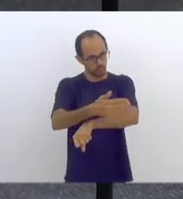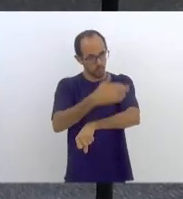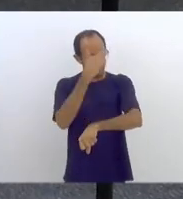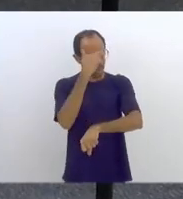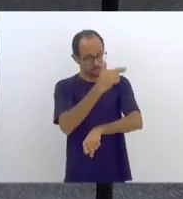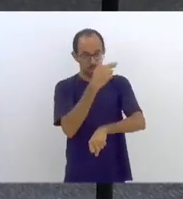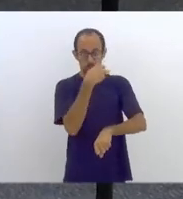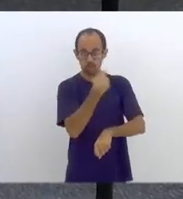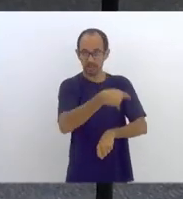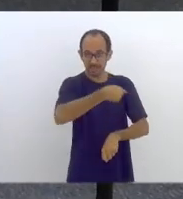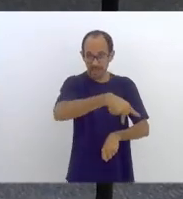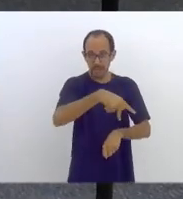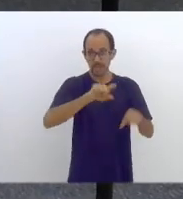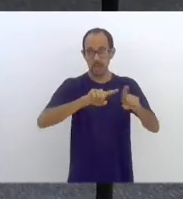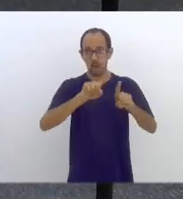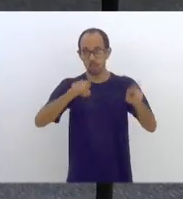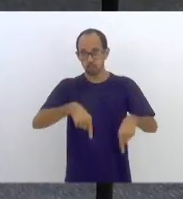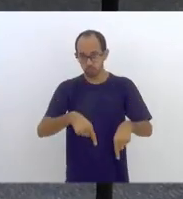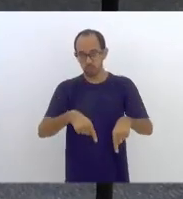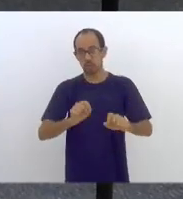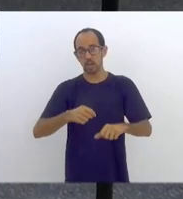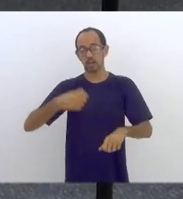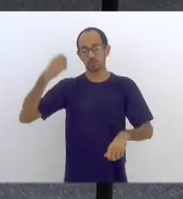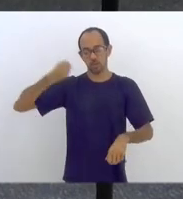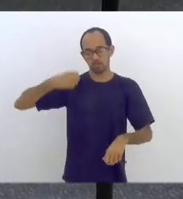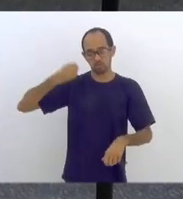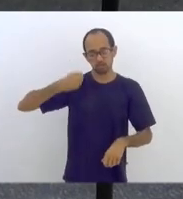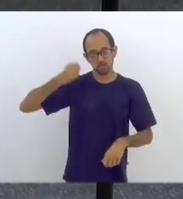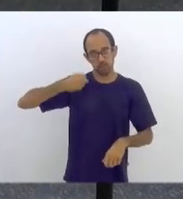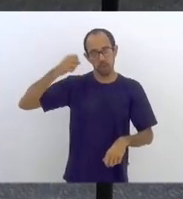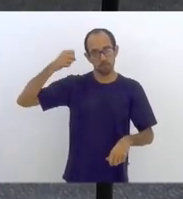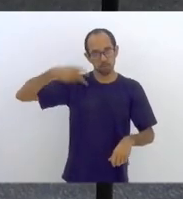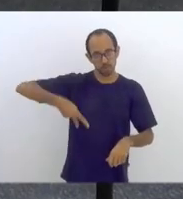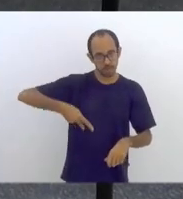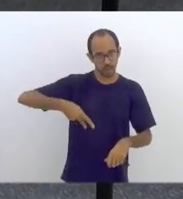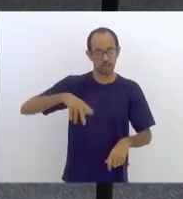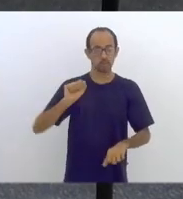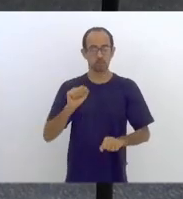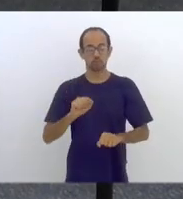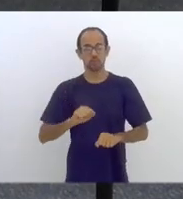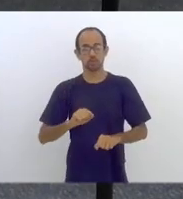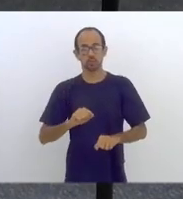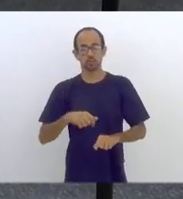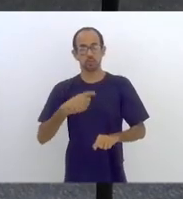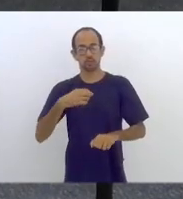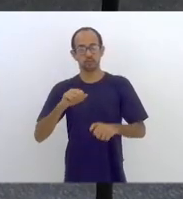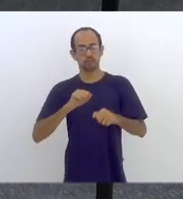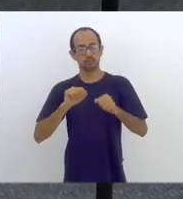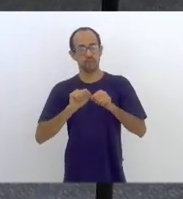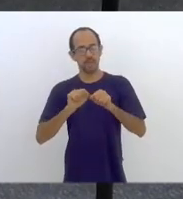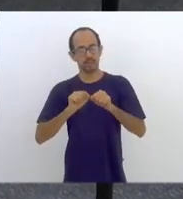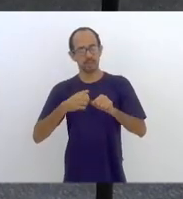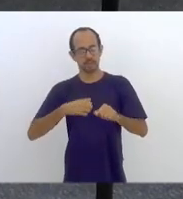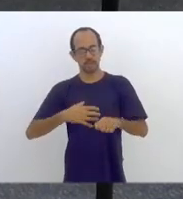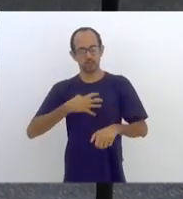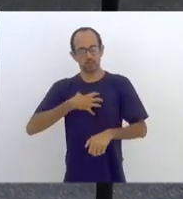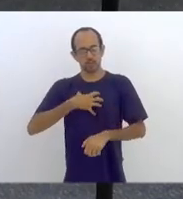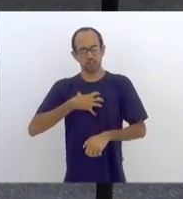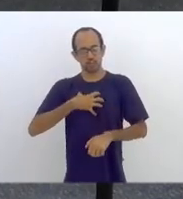ele ao trabalhador aos Aposentados e as pensionistas fez crescerem em mim